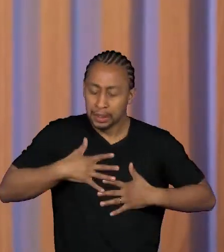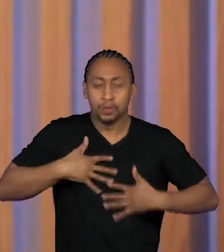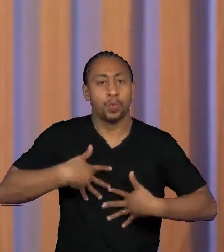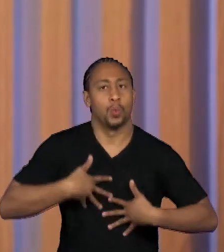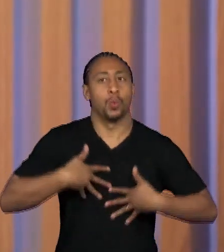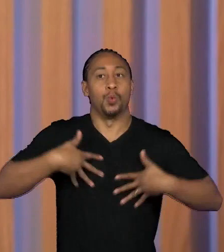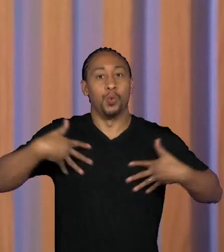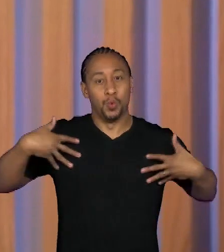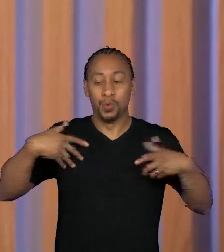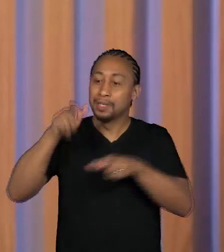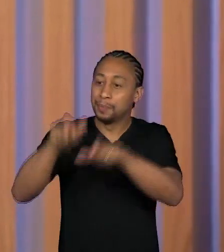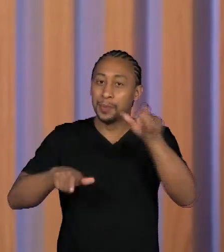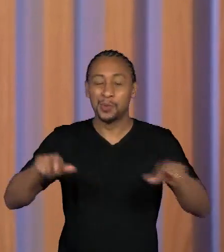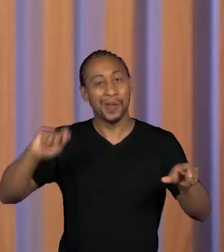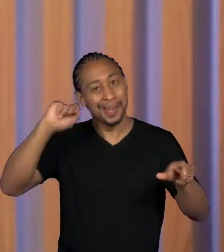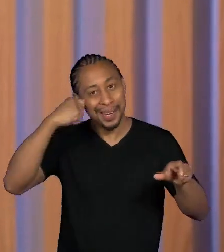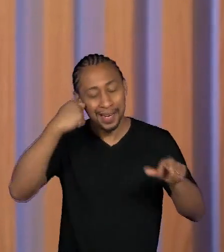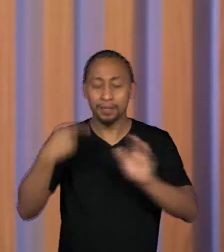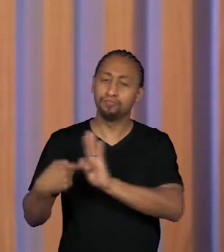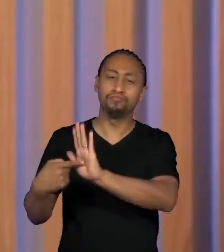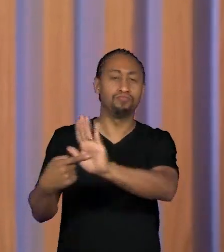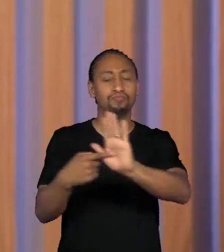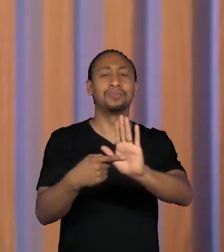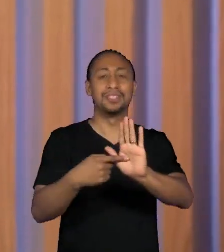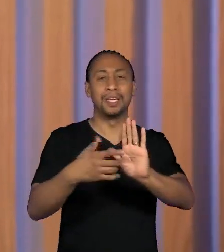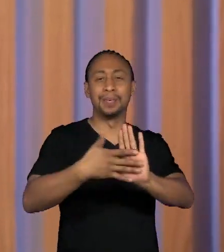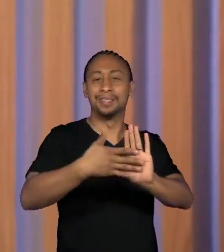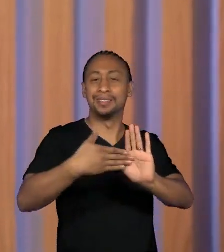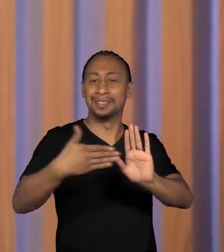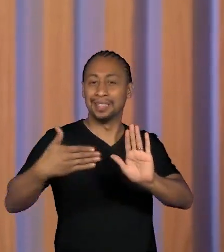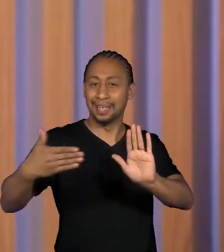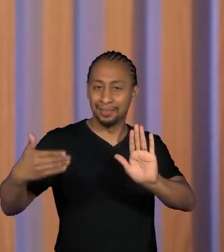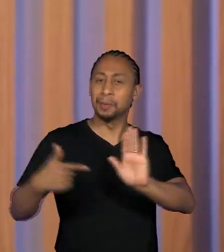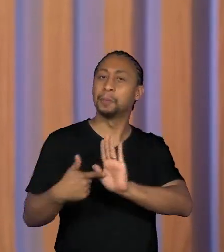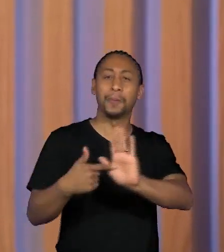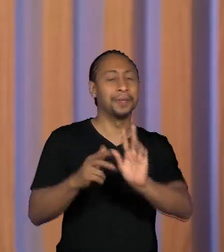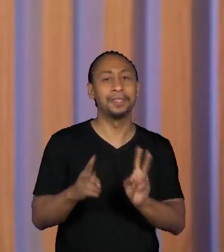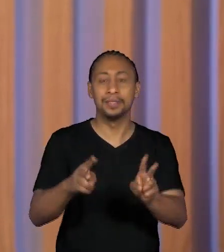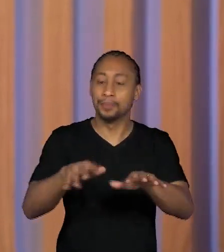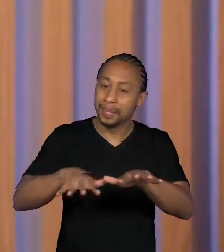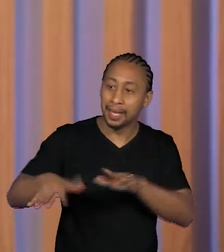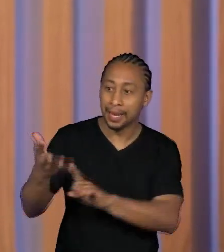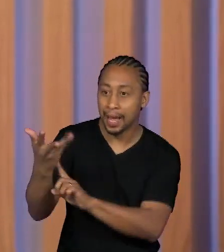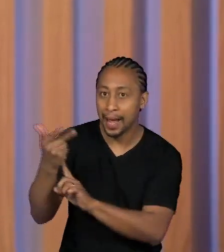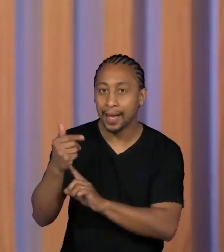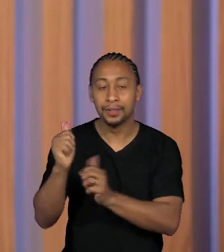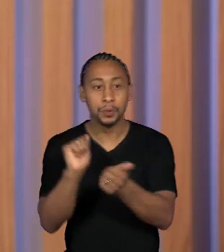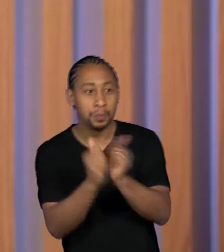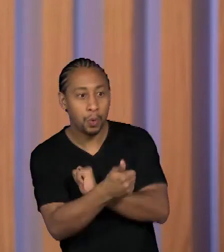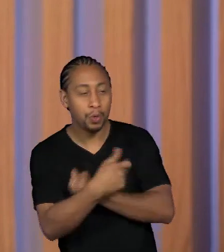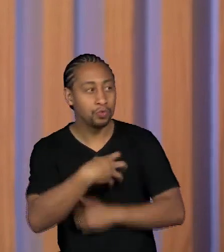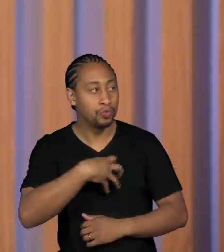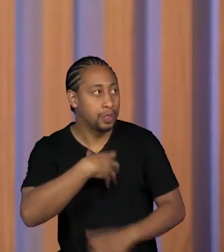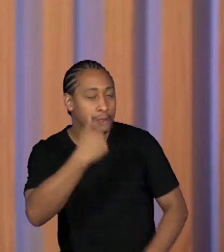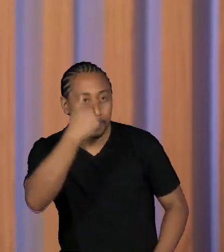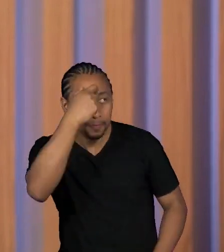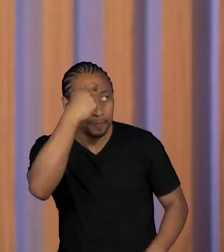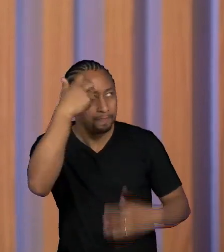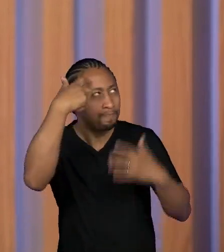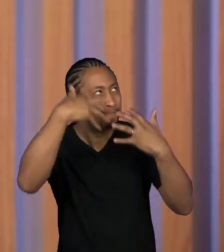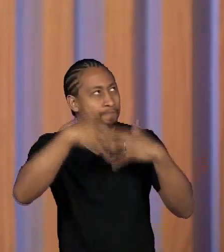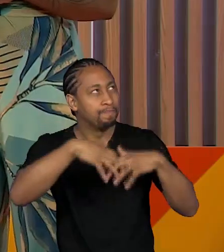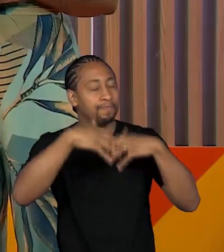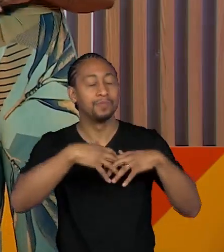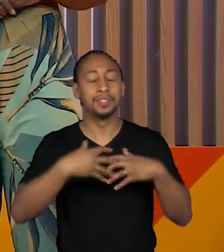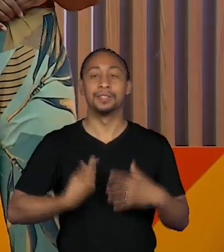sempre influenciou o nosso cotidiano, seja nas artes, nos esportes, no nosso modo de pensar e de